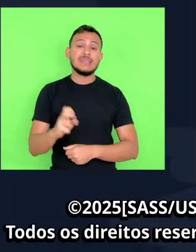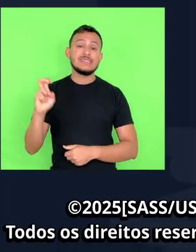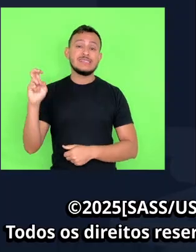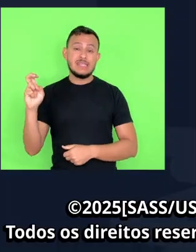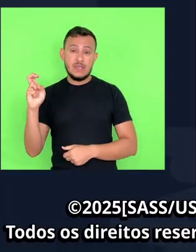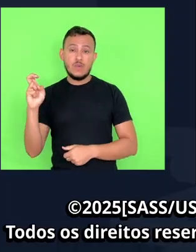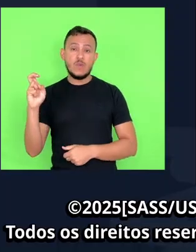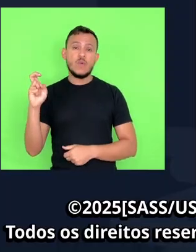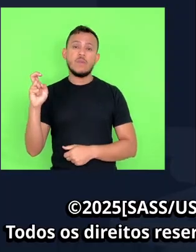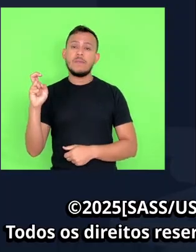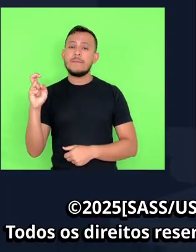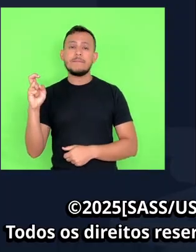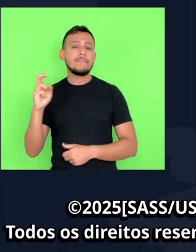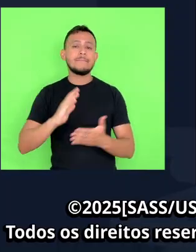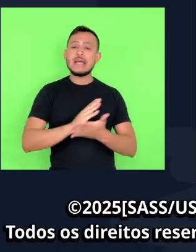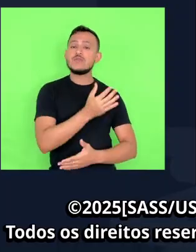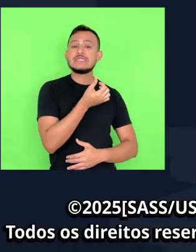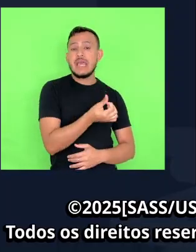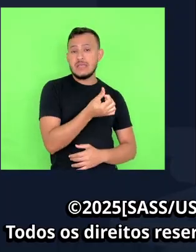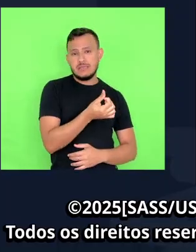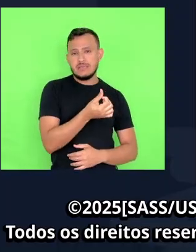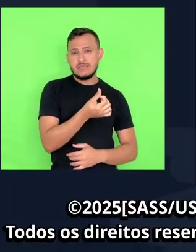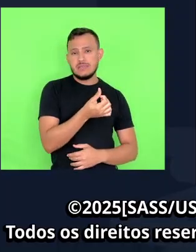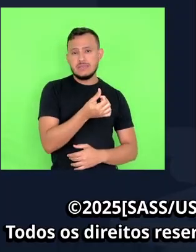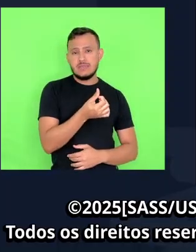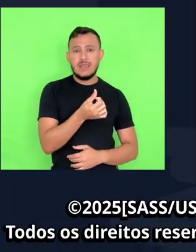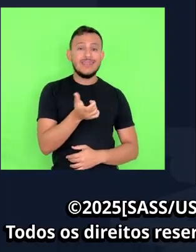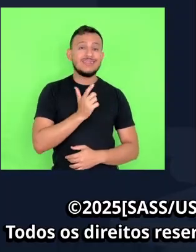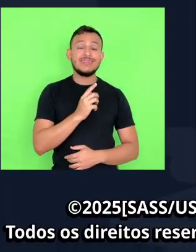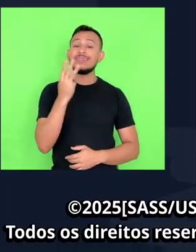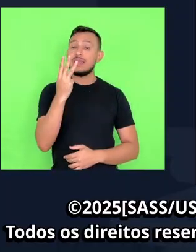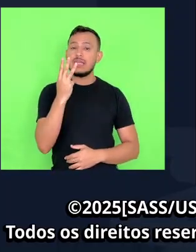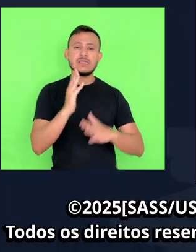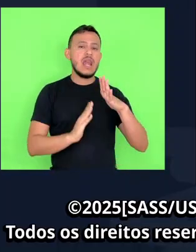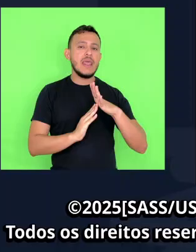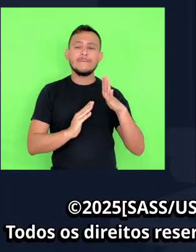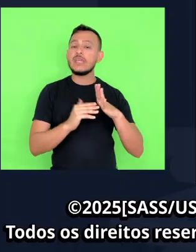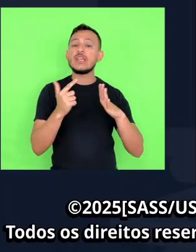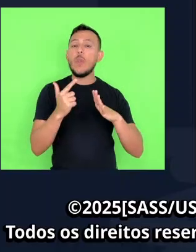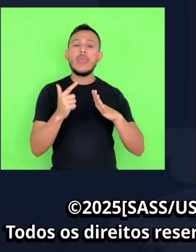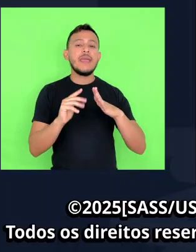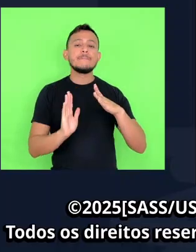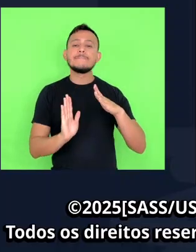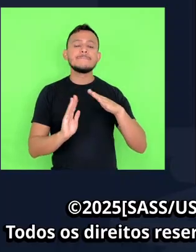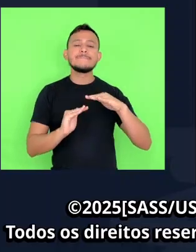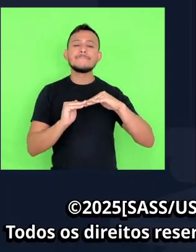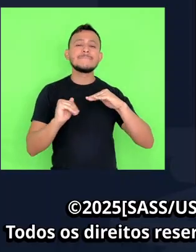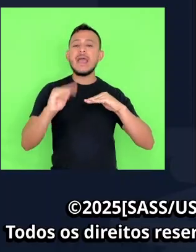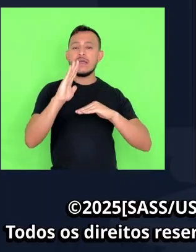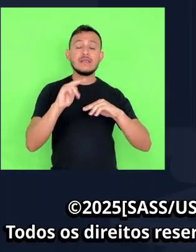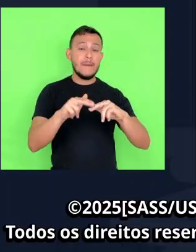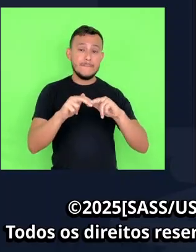5 para 6. Né? Nós só temos 3 limites hoje não ultrapassados. Então, pegando